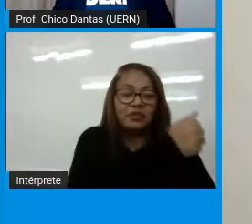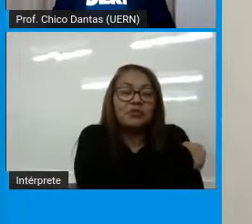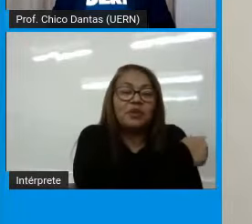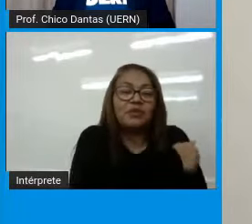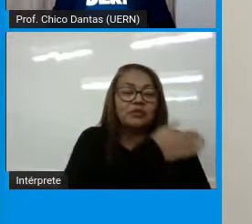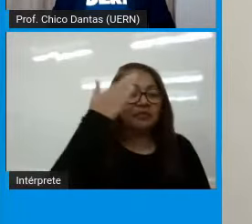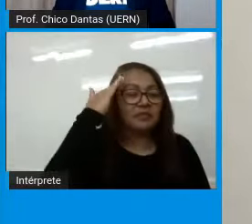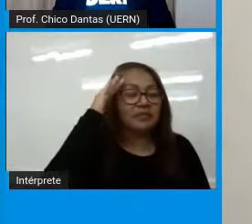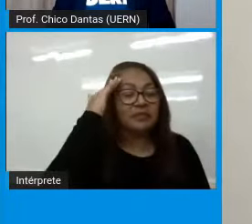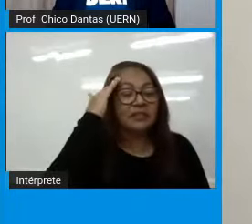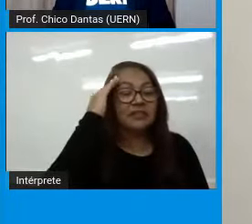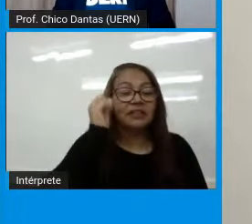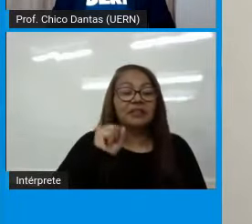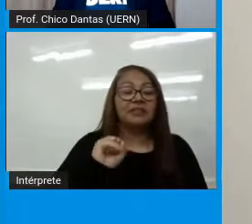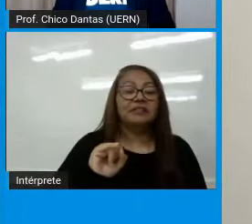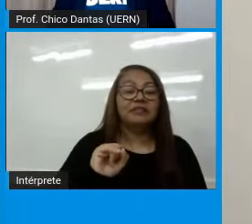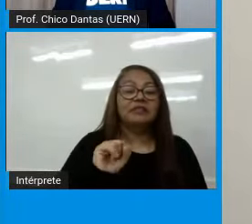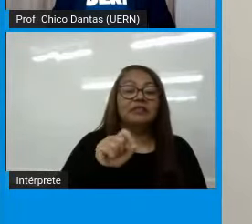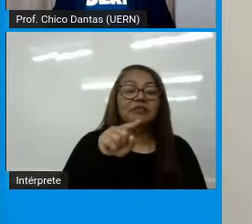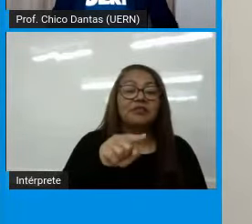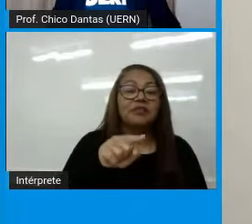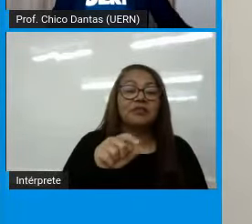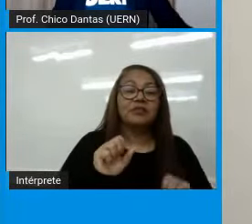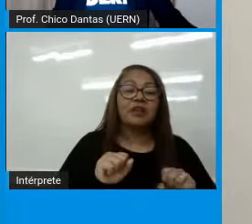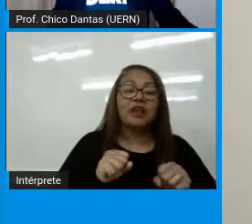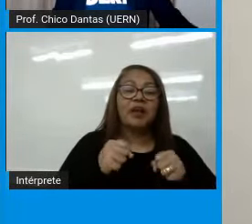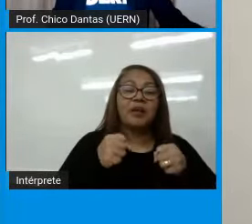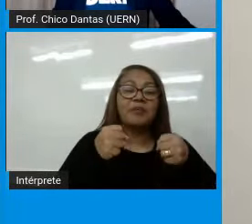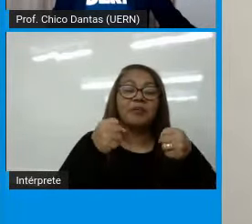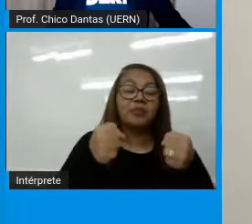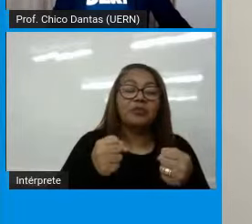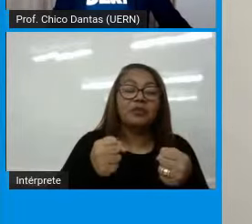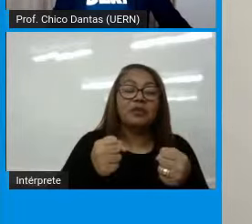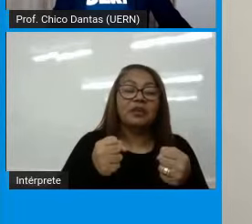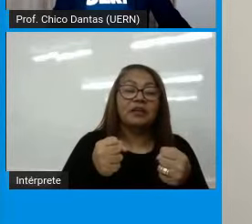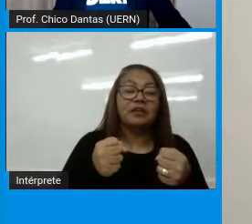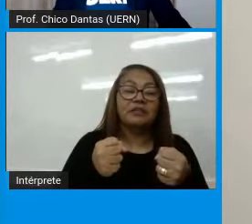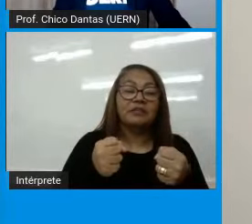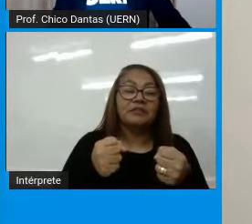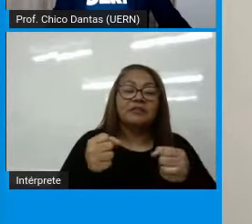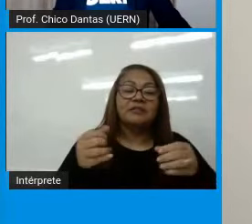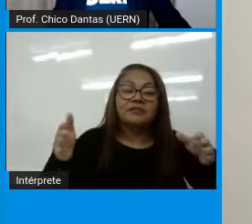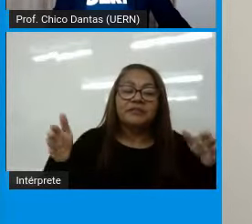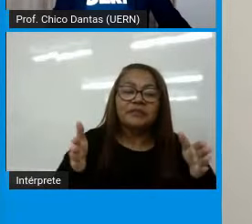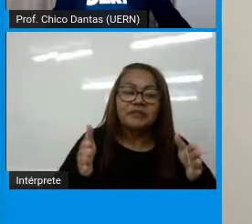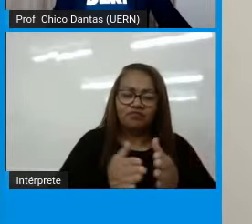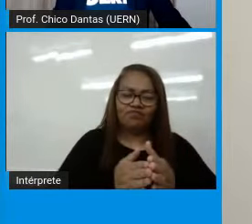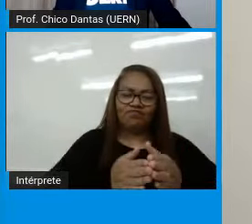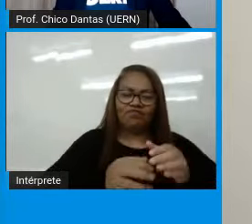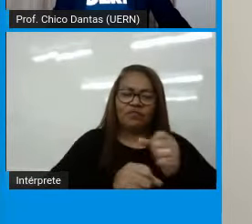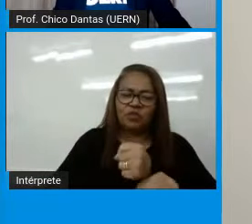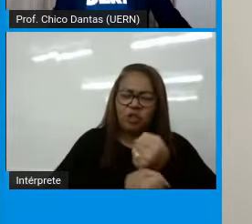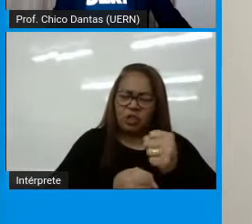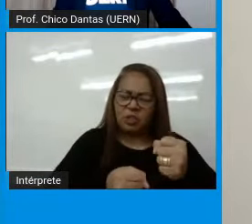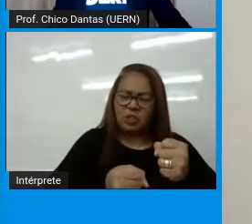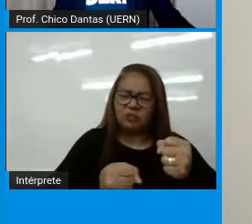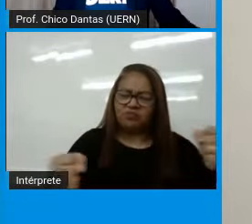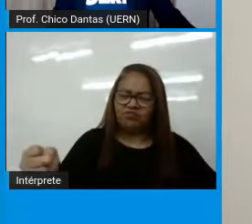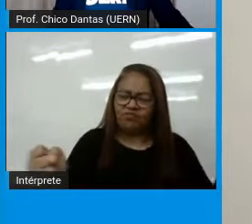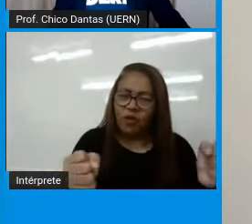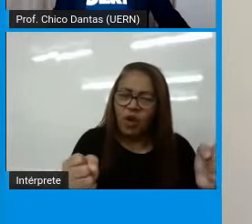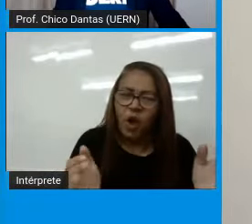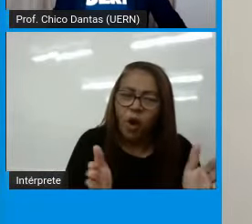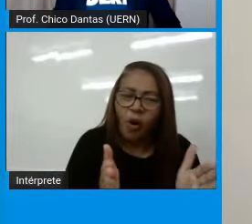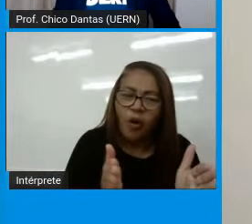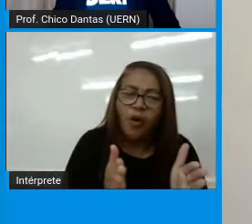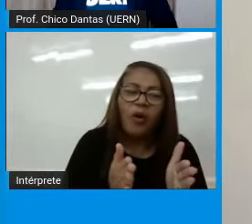Se puder, também quebre um conteúdo maior em conteúdos menores. Assim, a informação fica menos cansativa e mais fácil de compartilhar